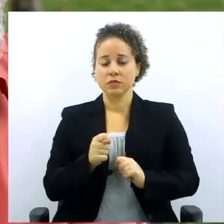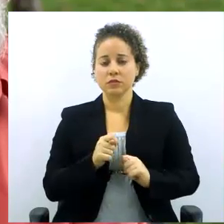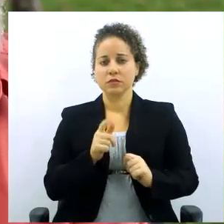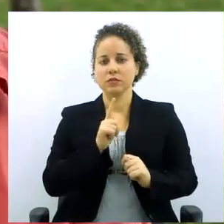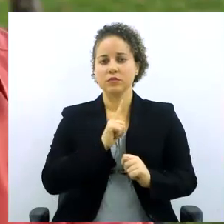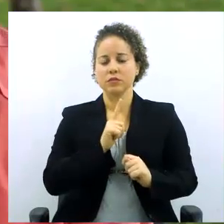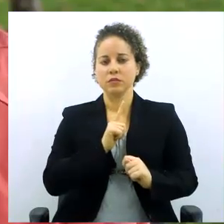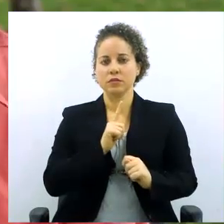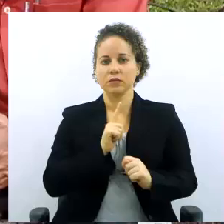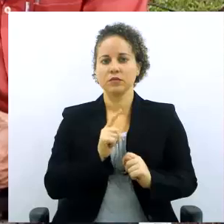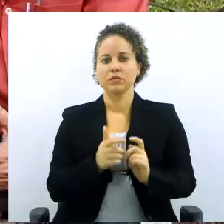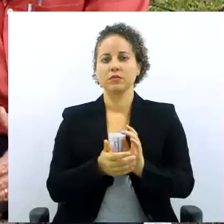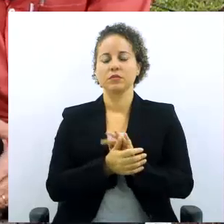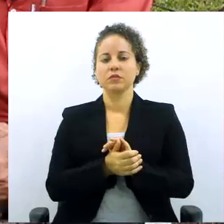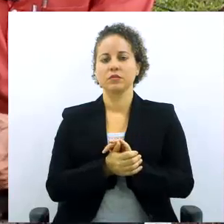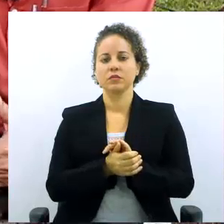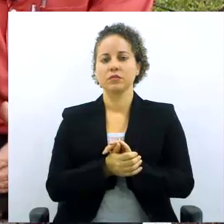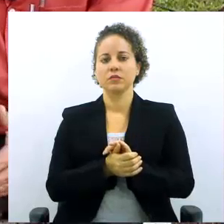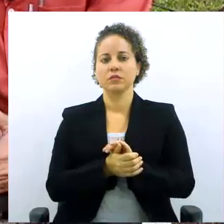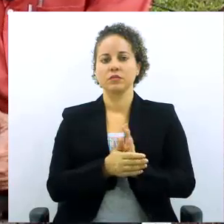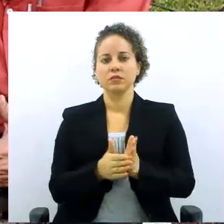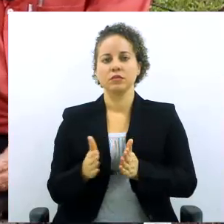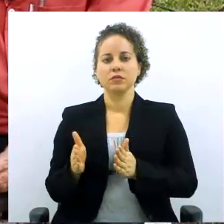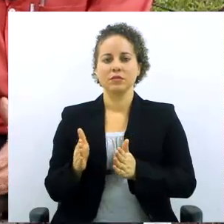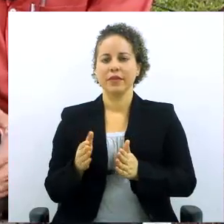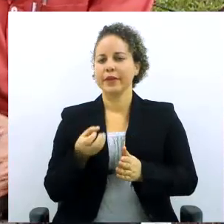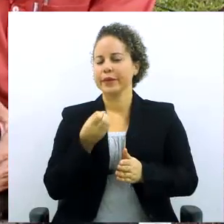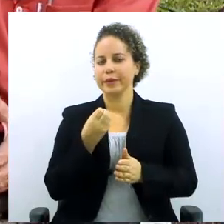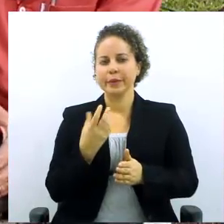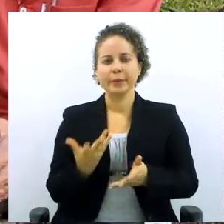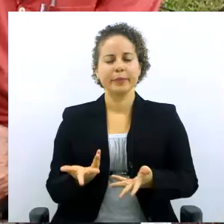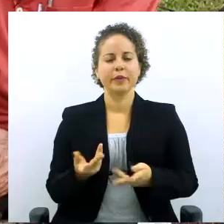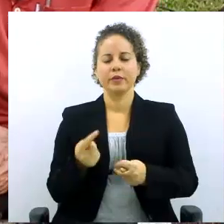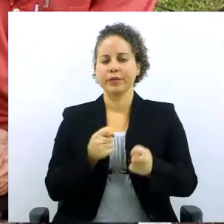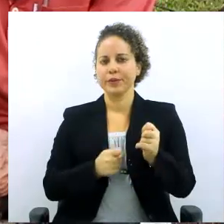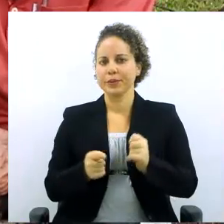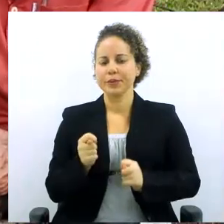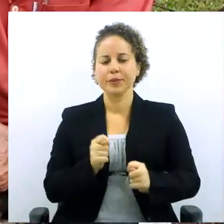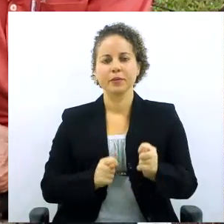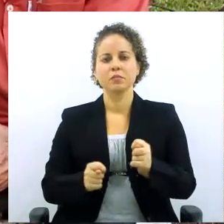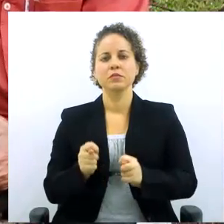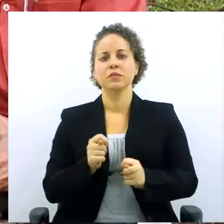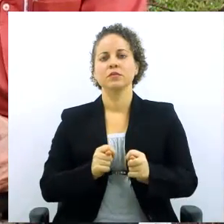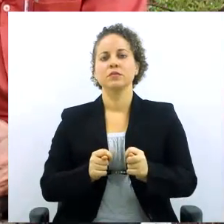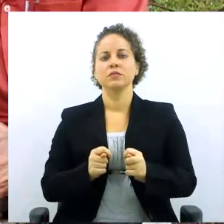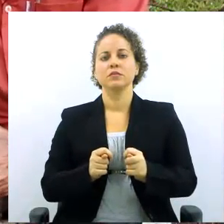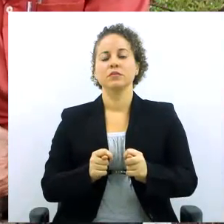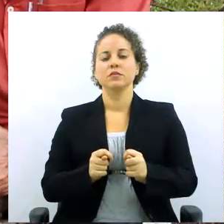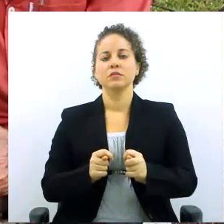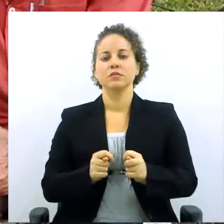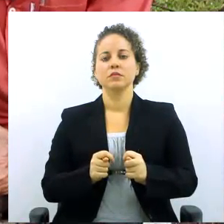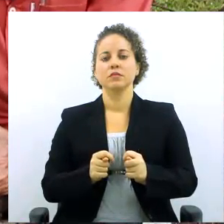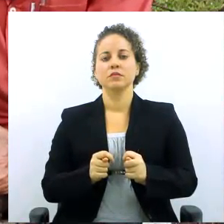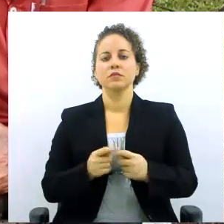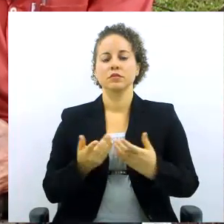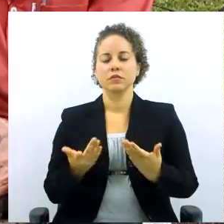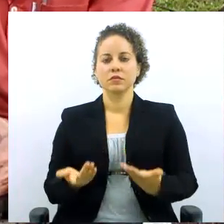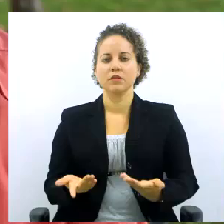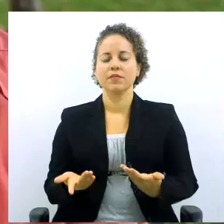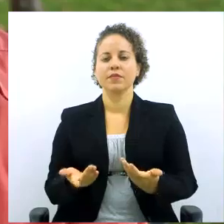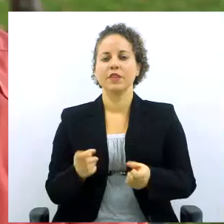a economia vai assim, a economia vai mal, etc. Existe aquela economia que é exatamente a que